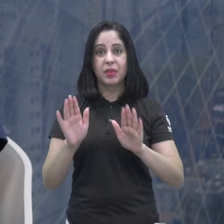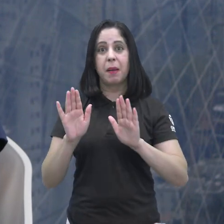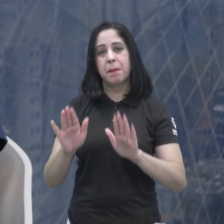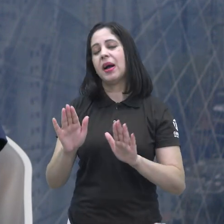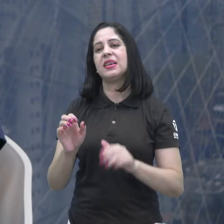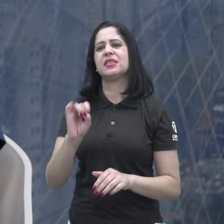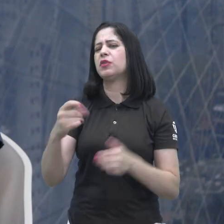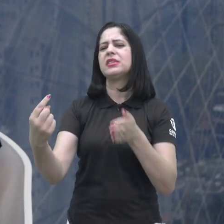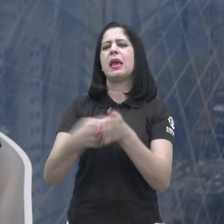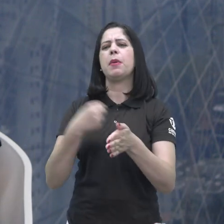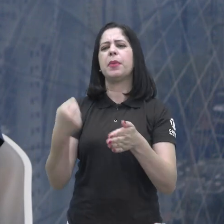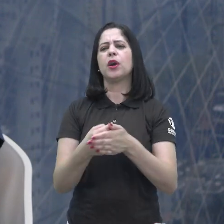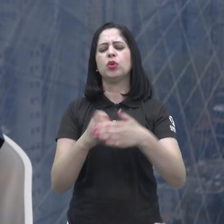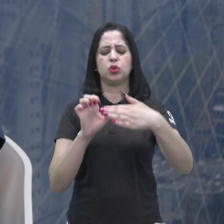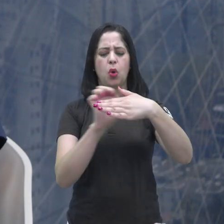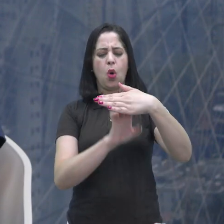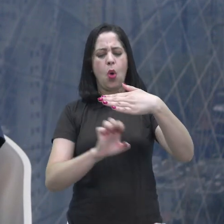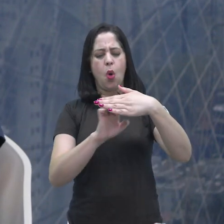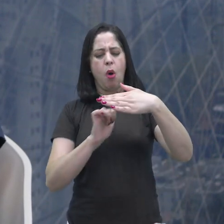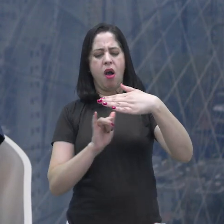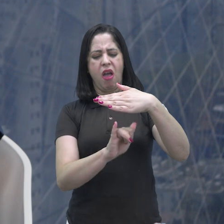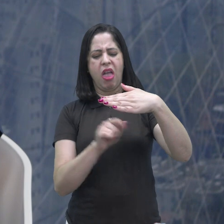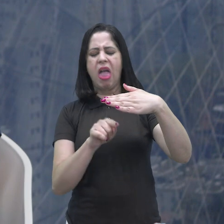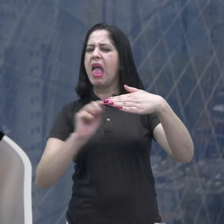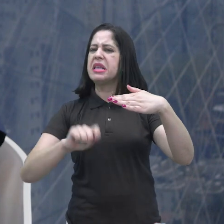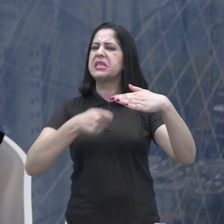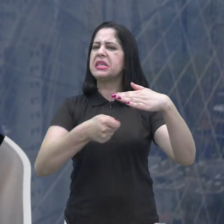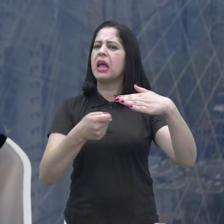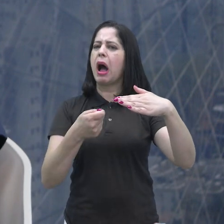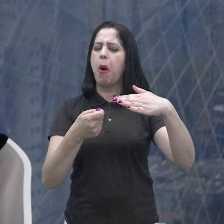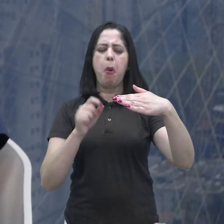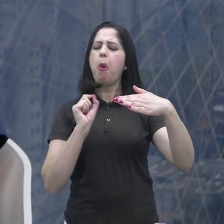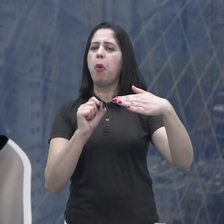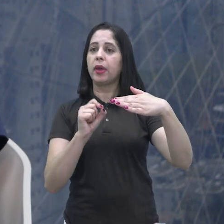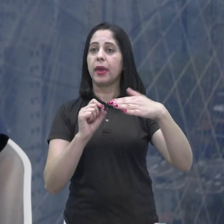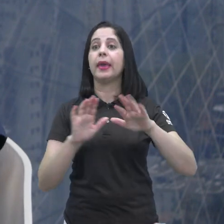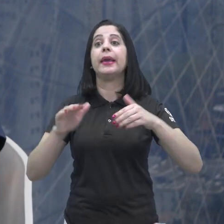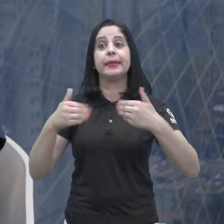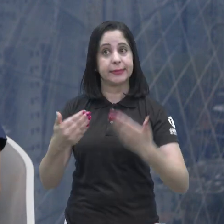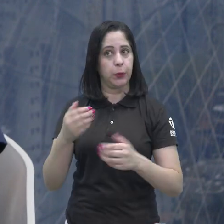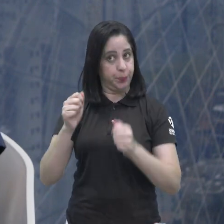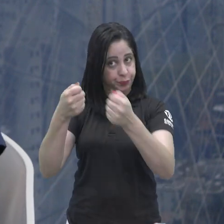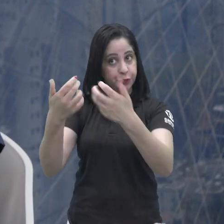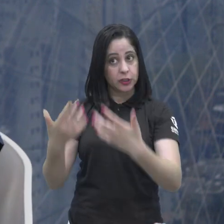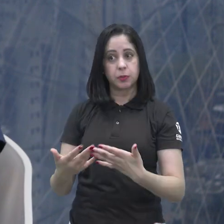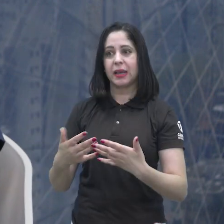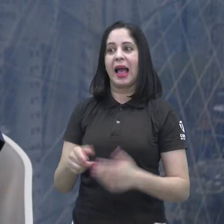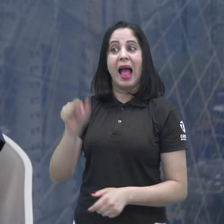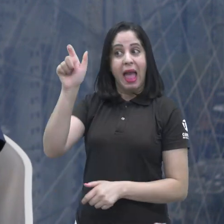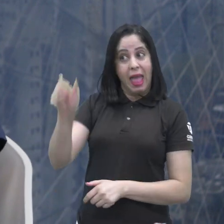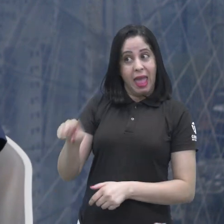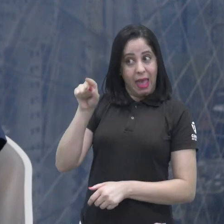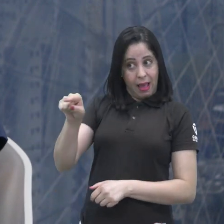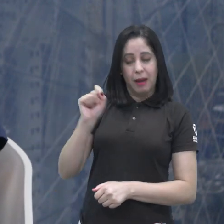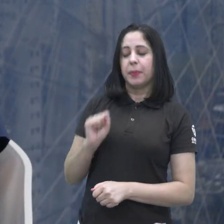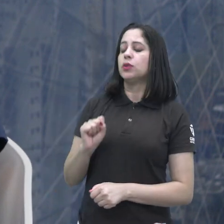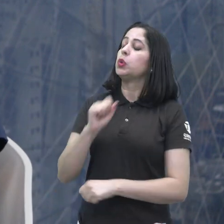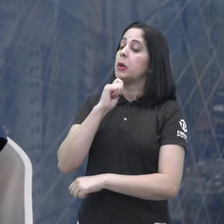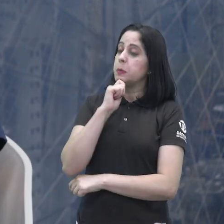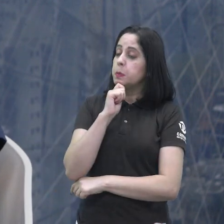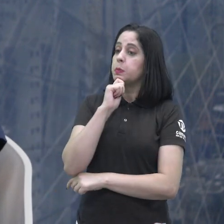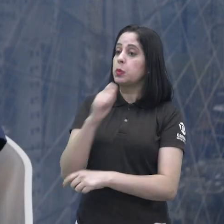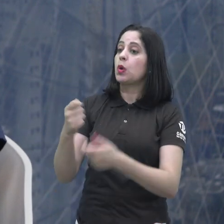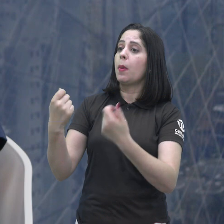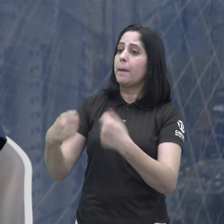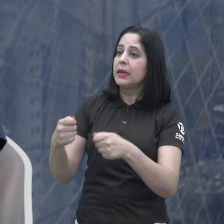toda forma, quando você me pergunta o que é uma startup, pensa que um dia, Matheus, alguém teve que convencer uma outra pessoa de que a Uber era um